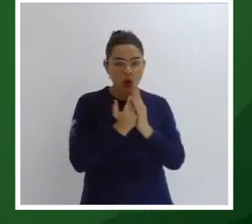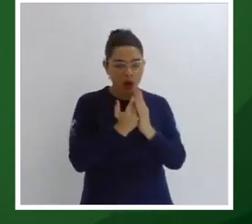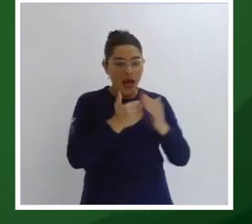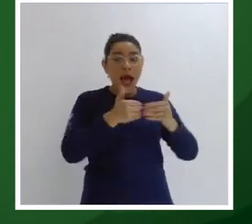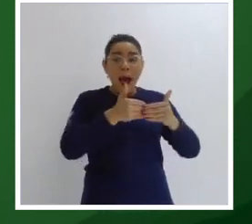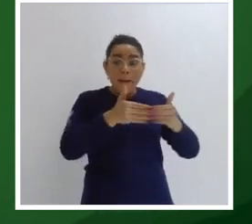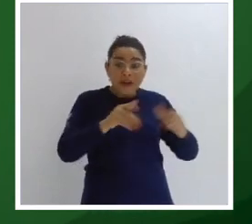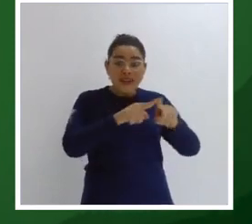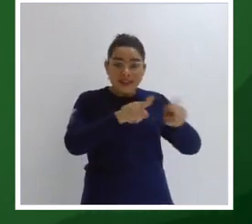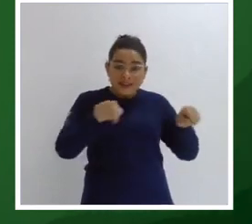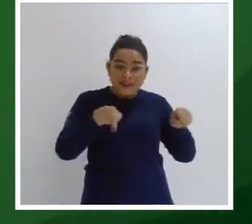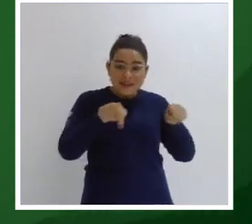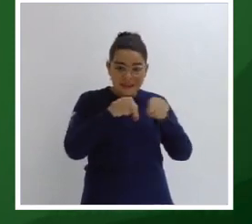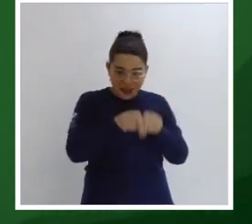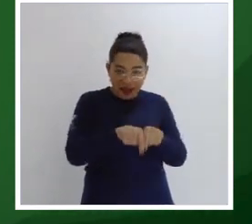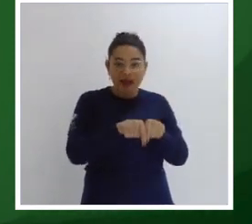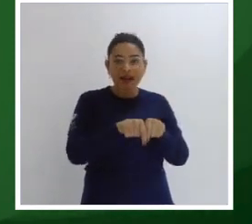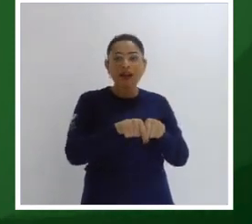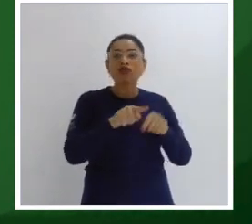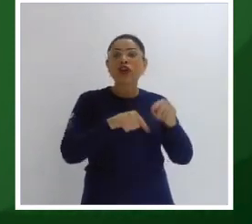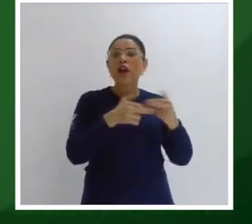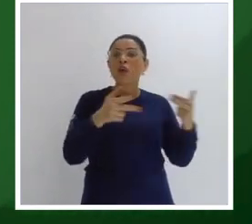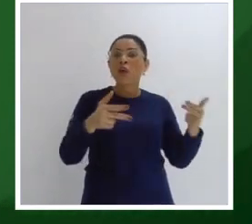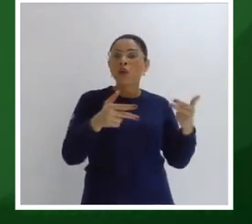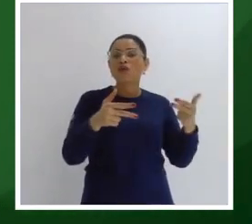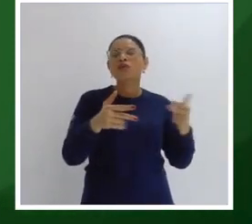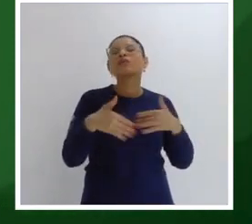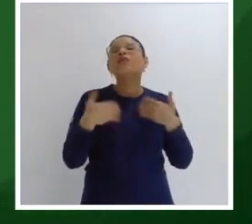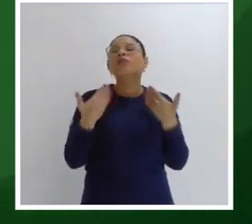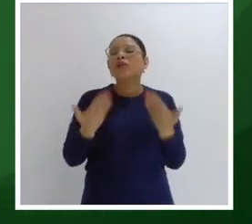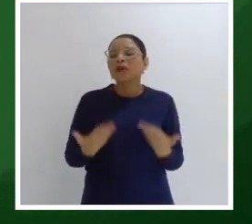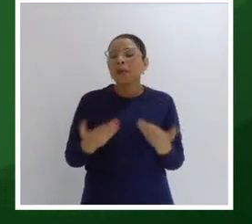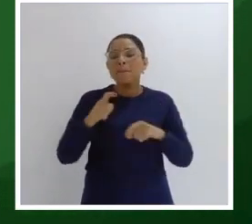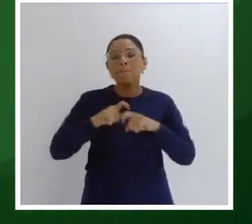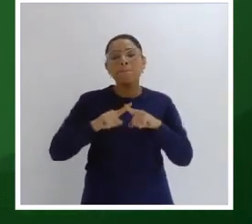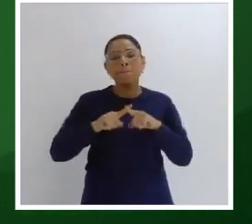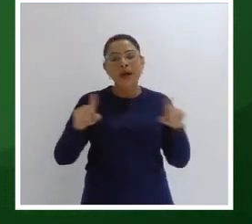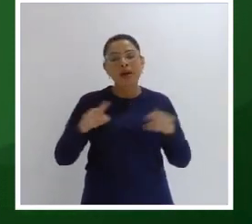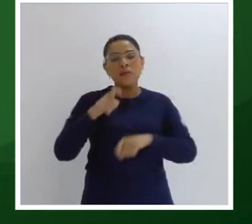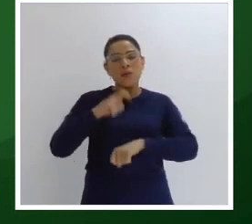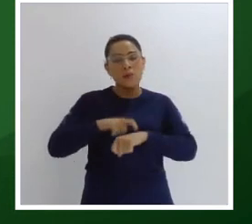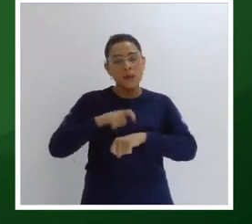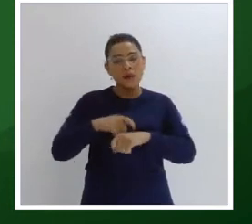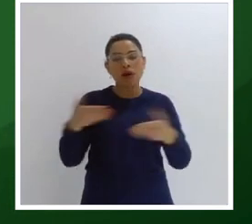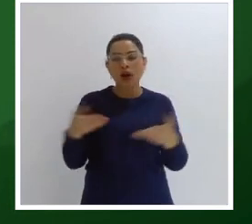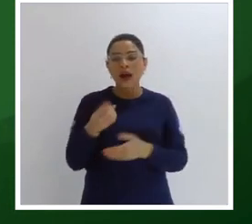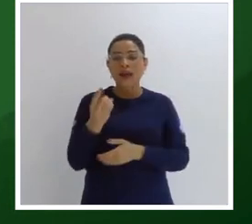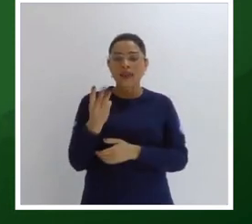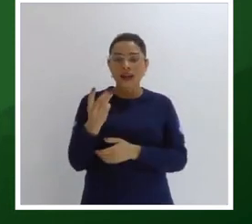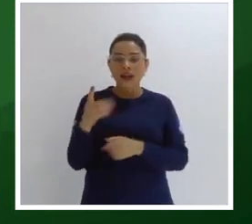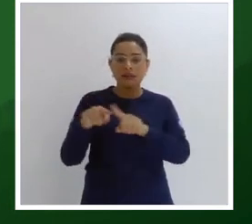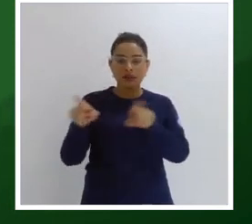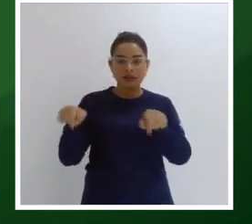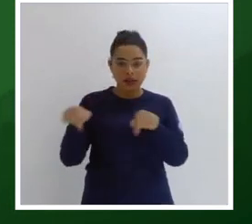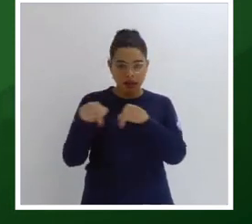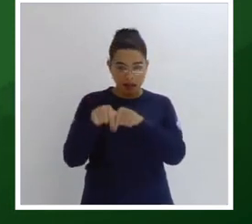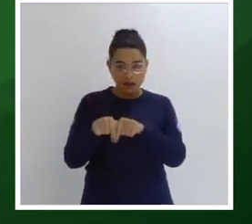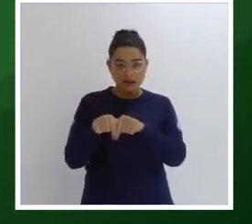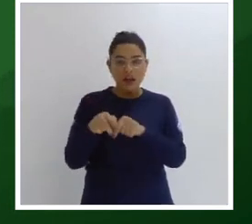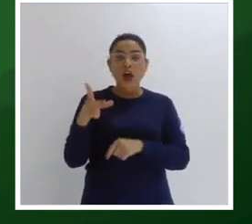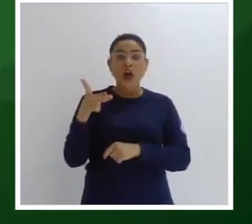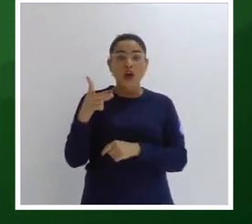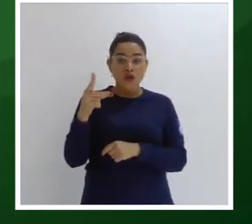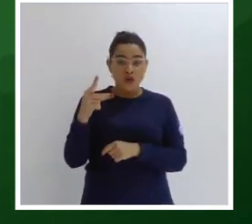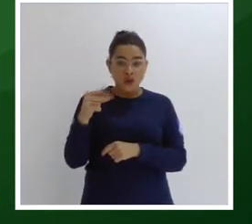abrir as salas de recursos mas no momento nós temos três salas funcionando em dois